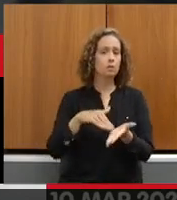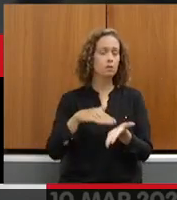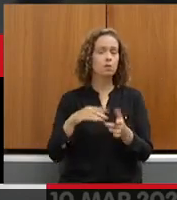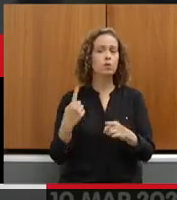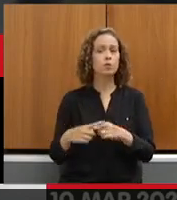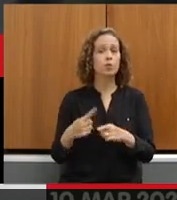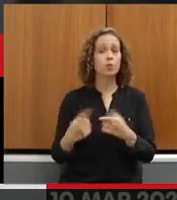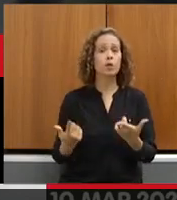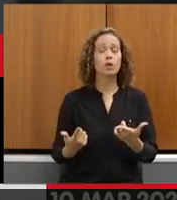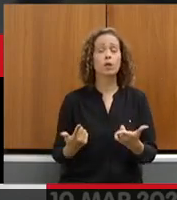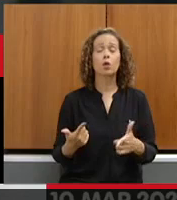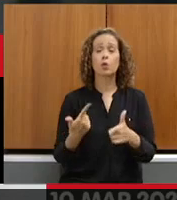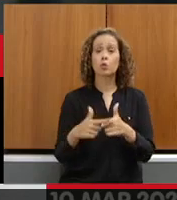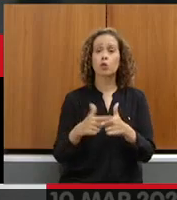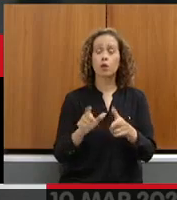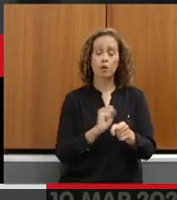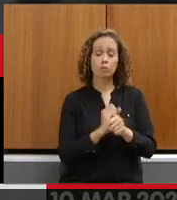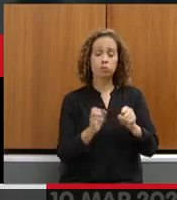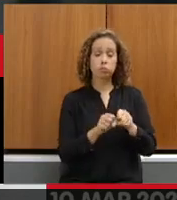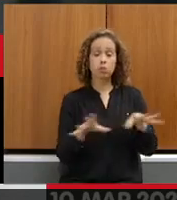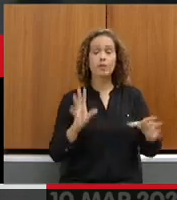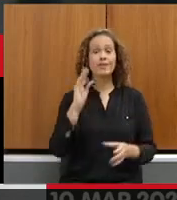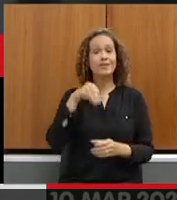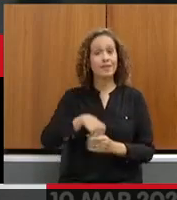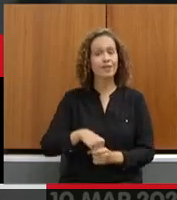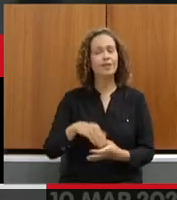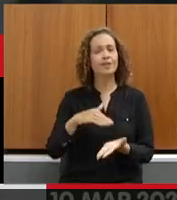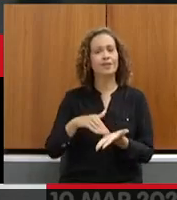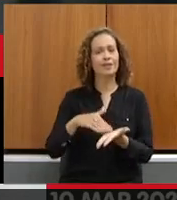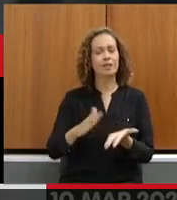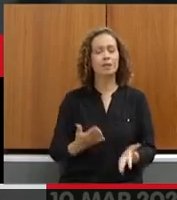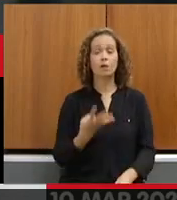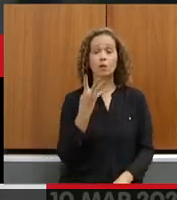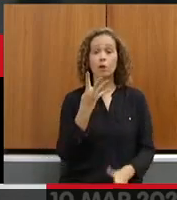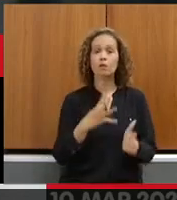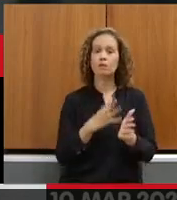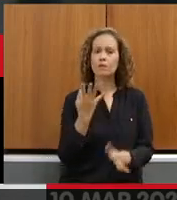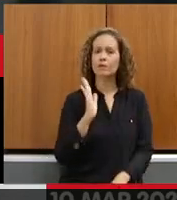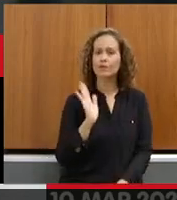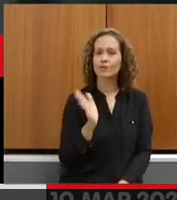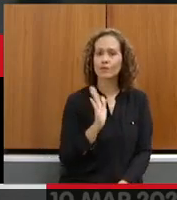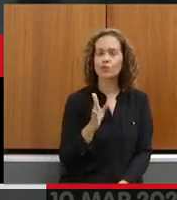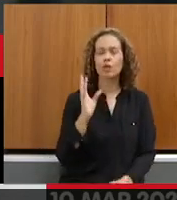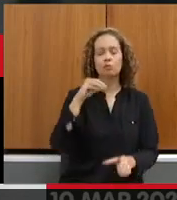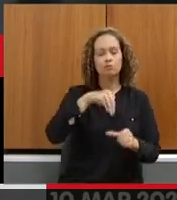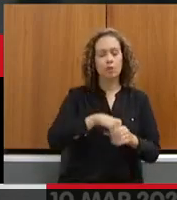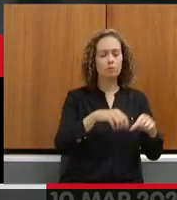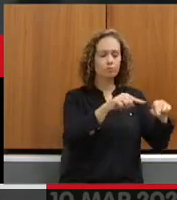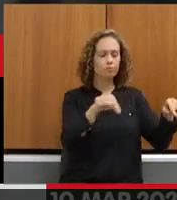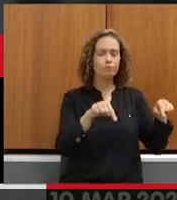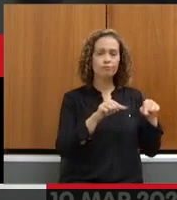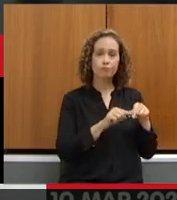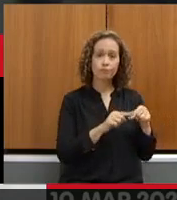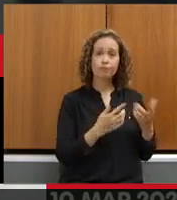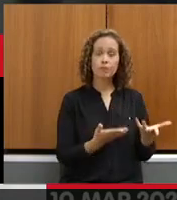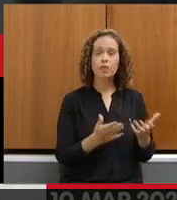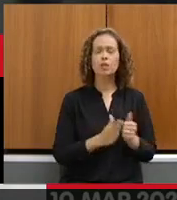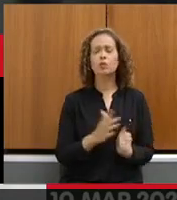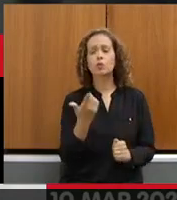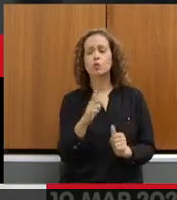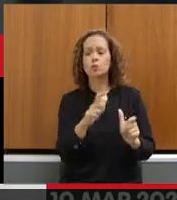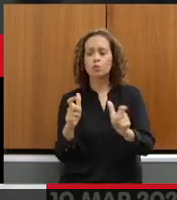susto dentro da secretaria tá quatro vezes acho que é um susto no gabinete e suas cunhadas em outras artes é felizmente